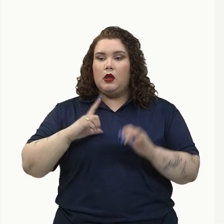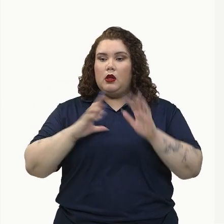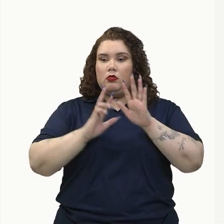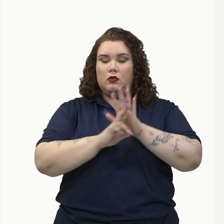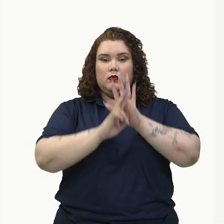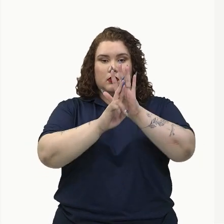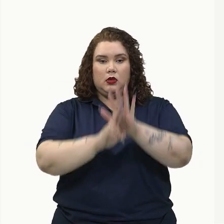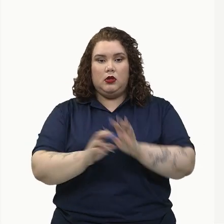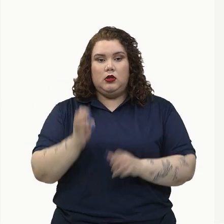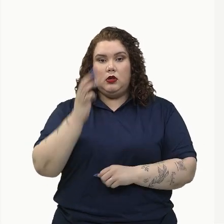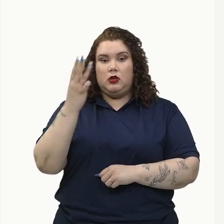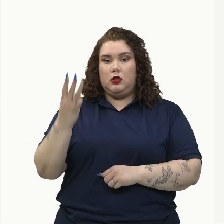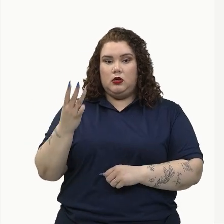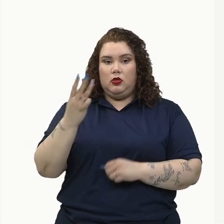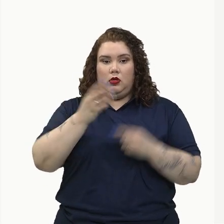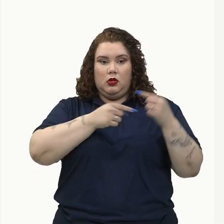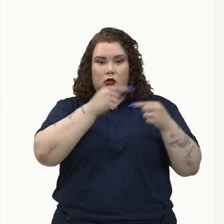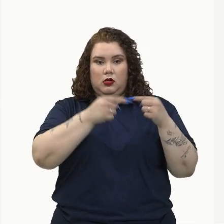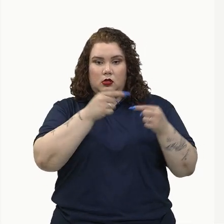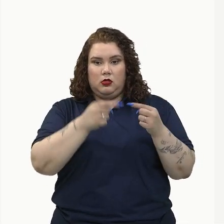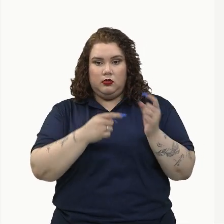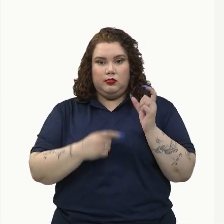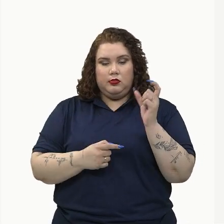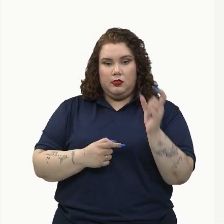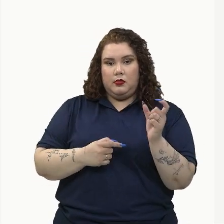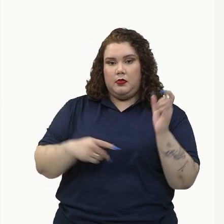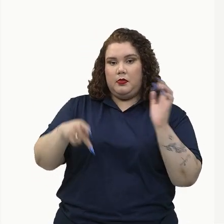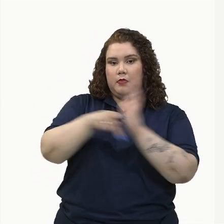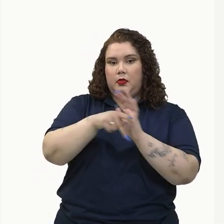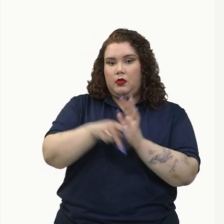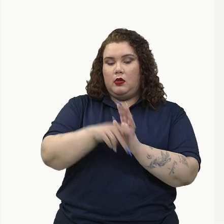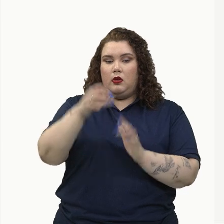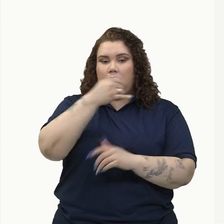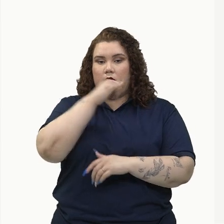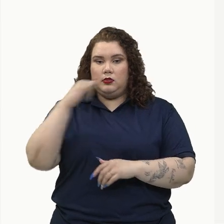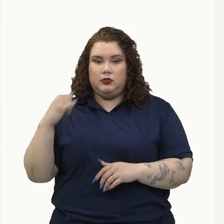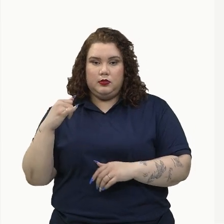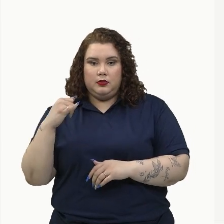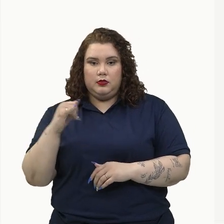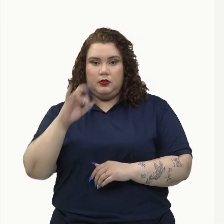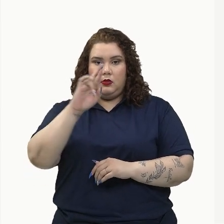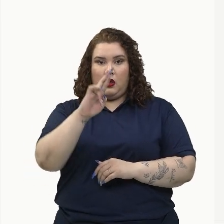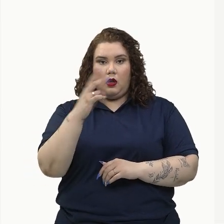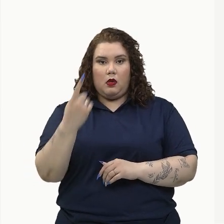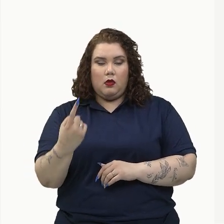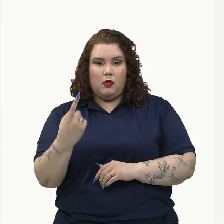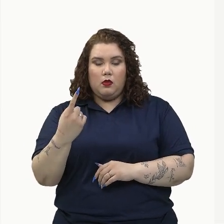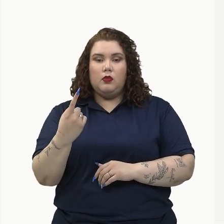representados 3 resistores de resistências elétricas, R1,